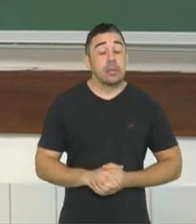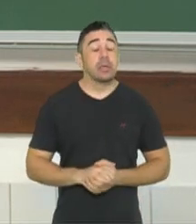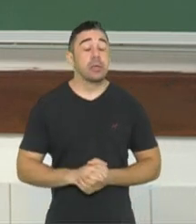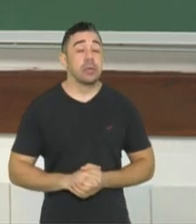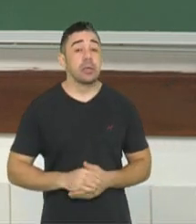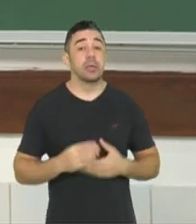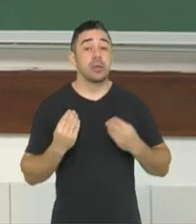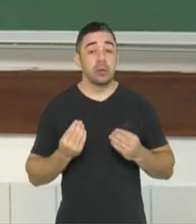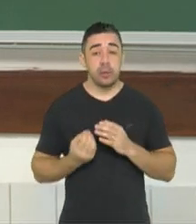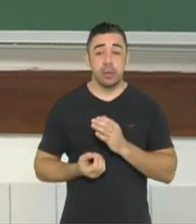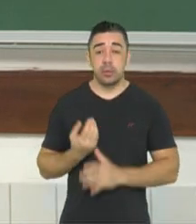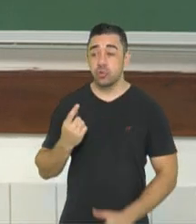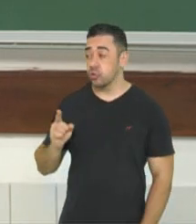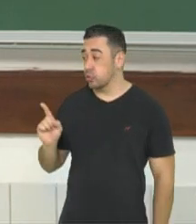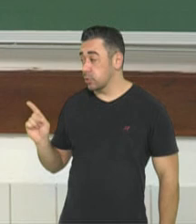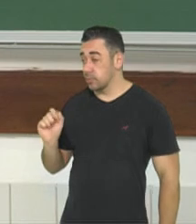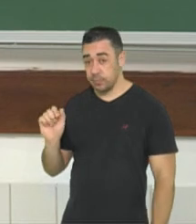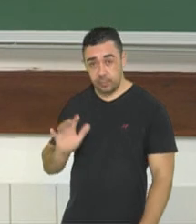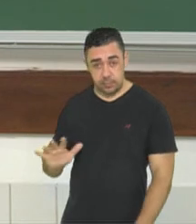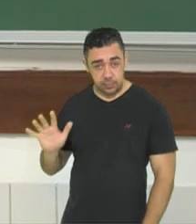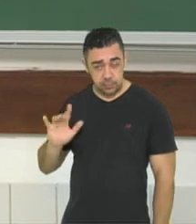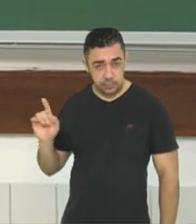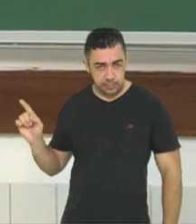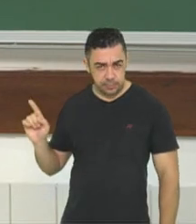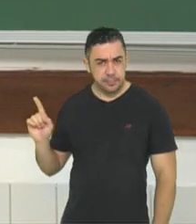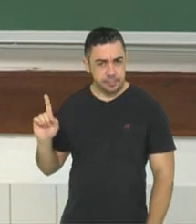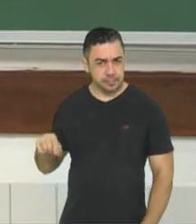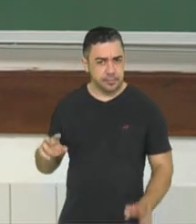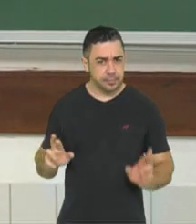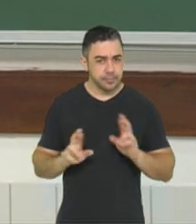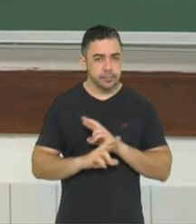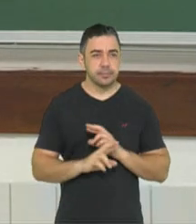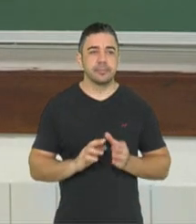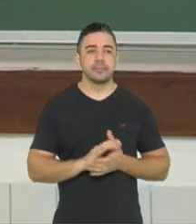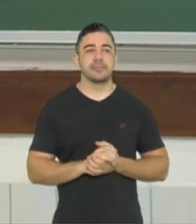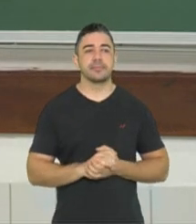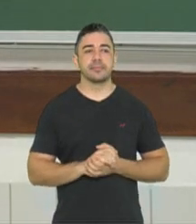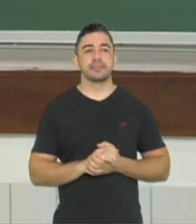será que esse aparelhinho ali que a gente está vendo na imagem tem a ver com isso, então?